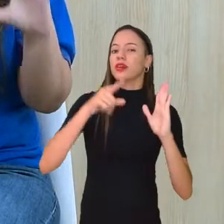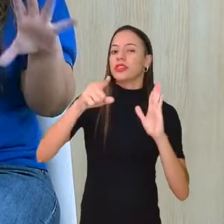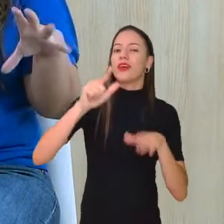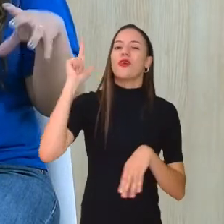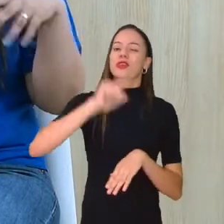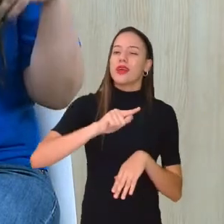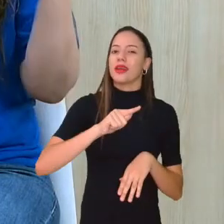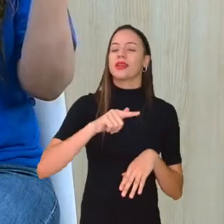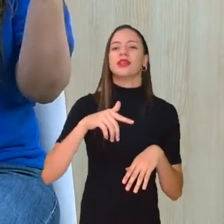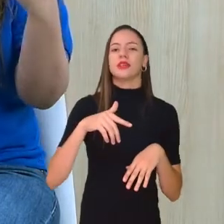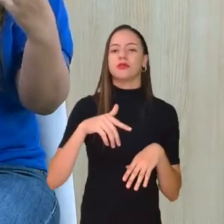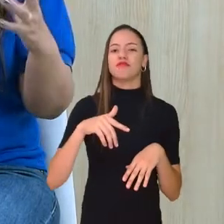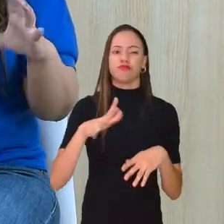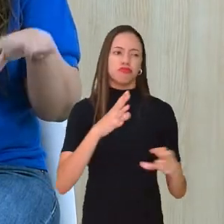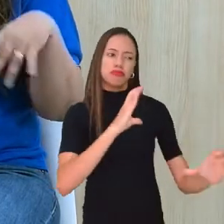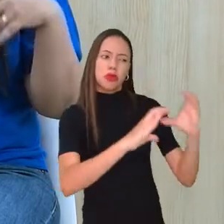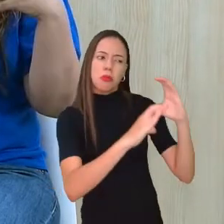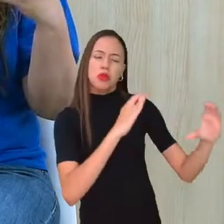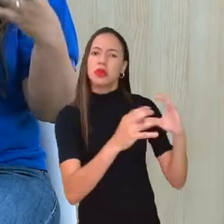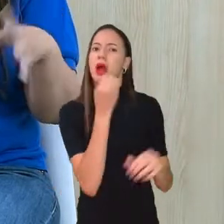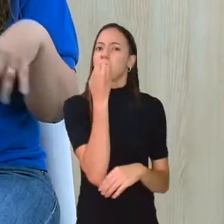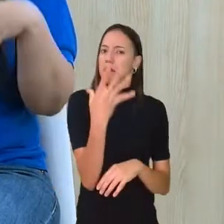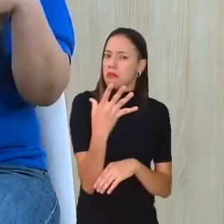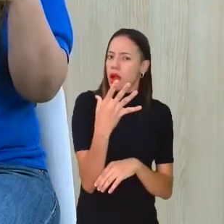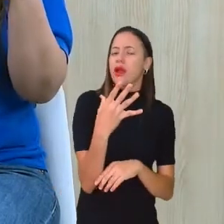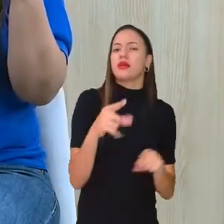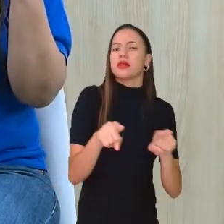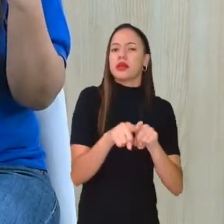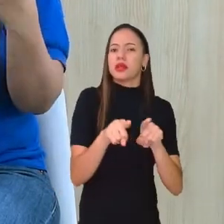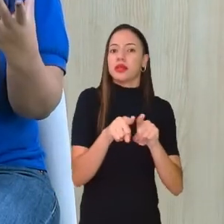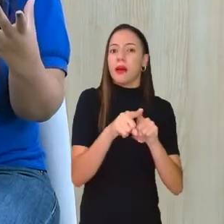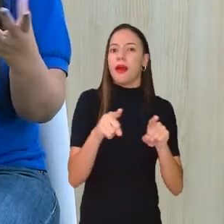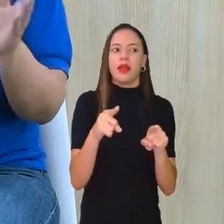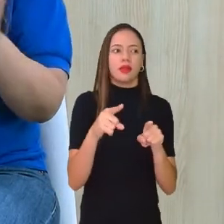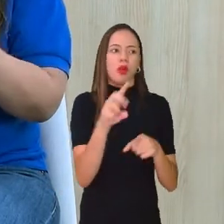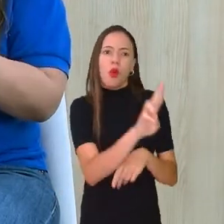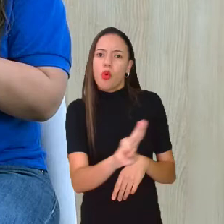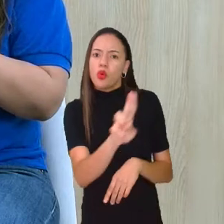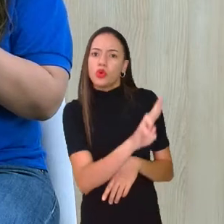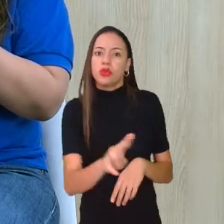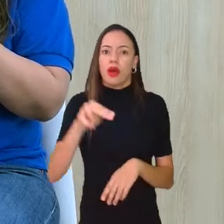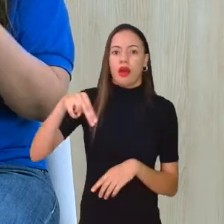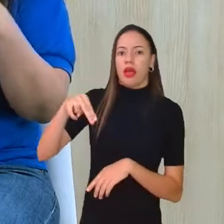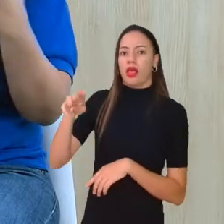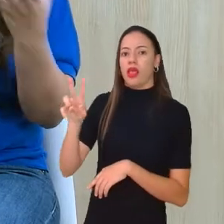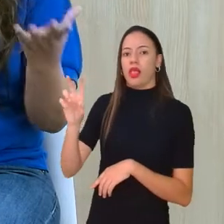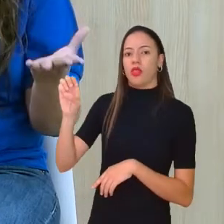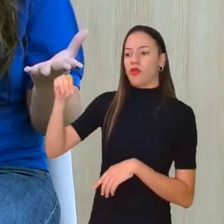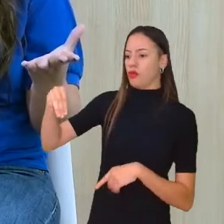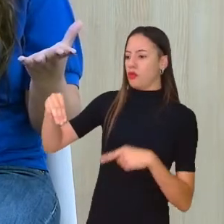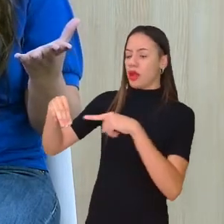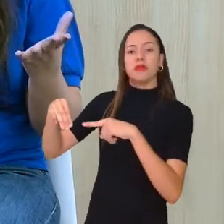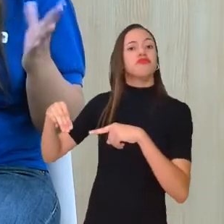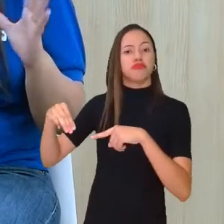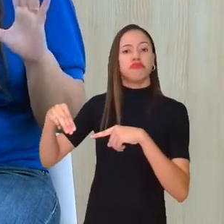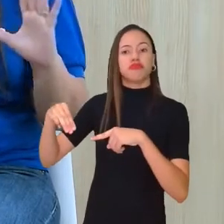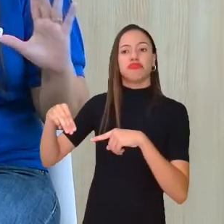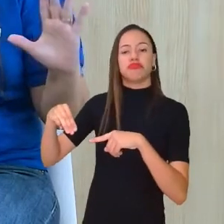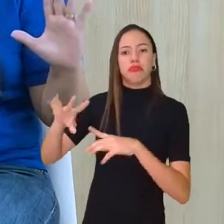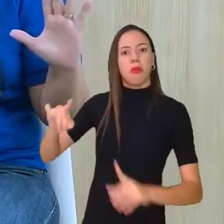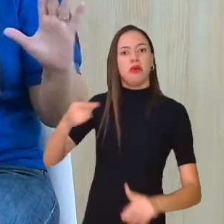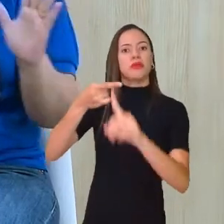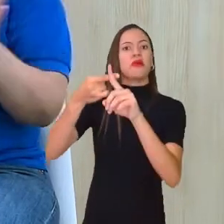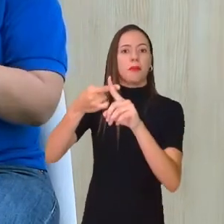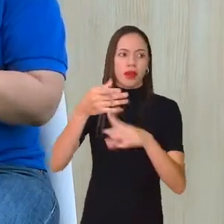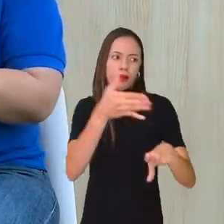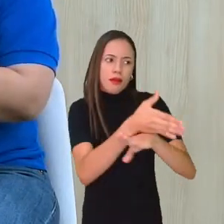você consegue se comunicar, acessar, consumir as nuvens de forma eficaz. Então ficou claro,